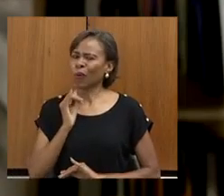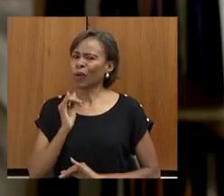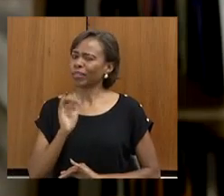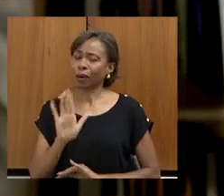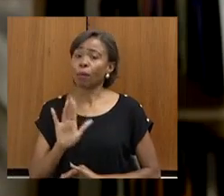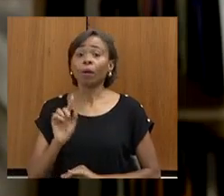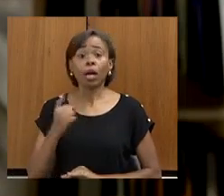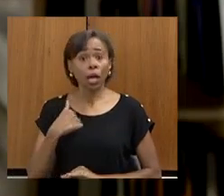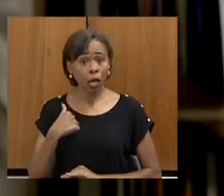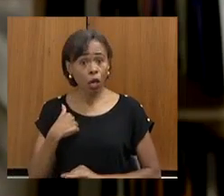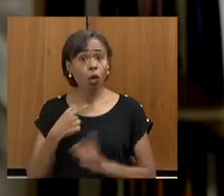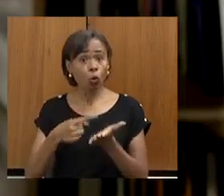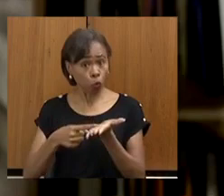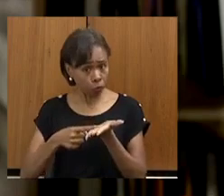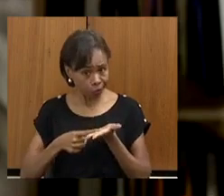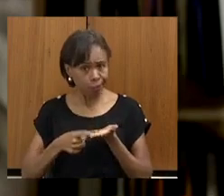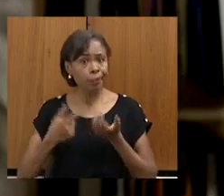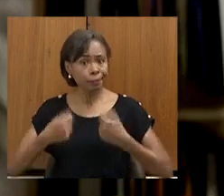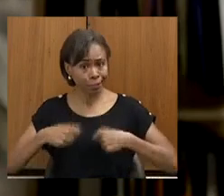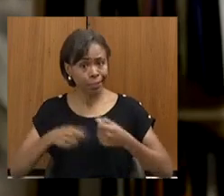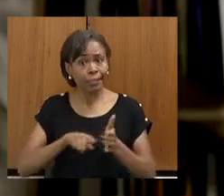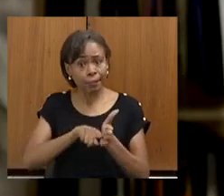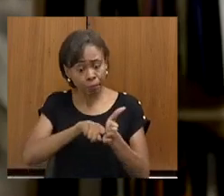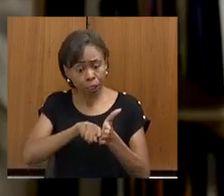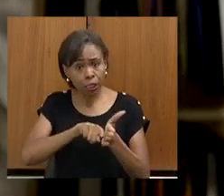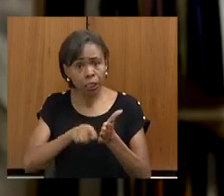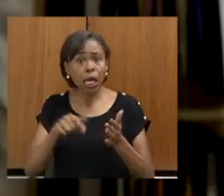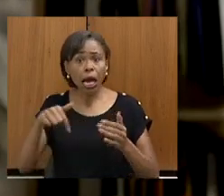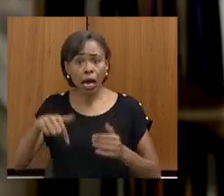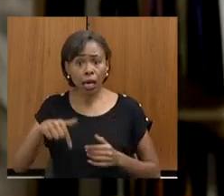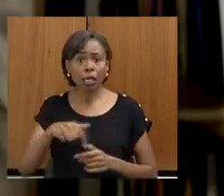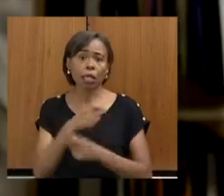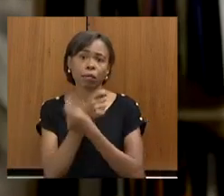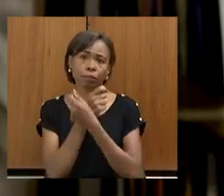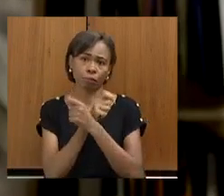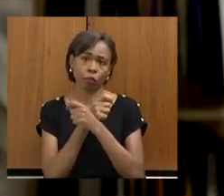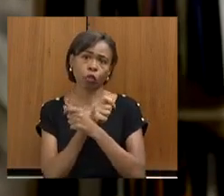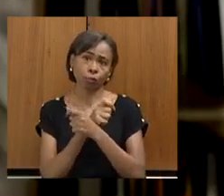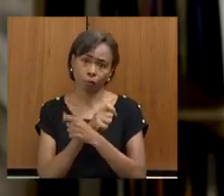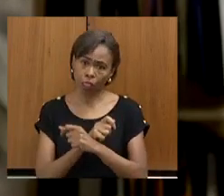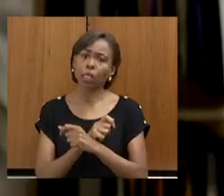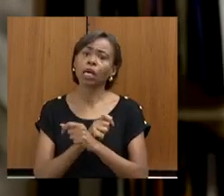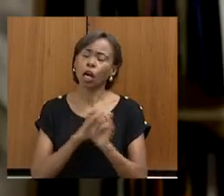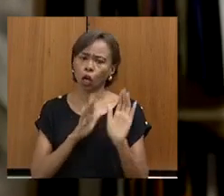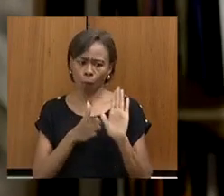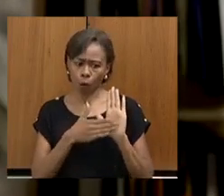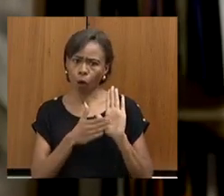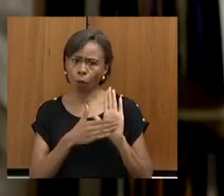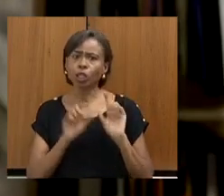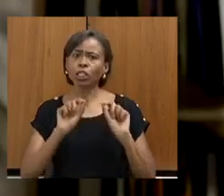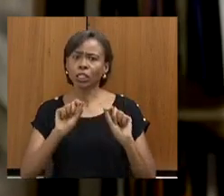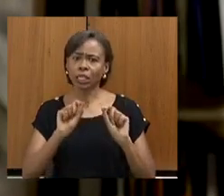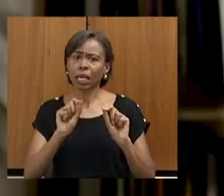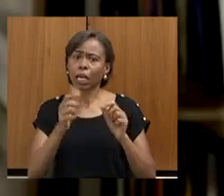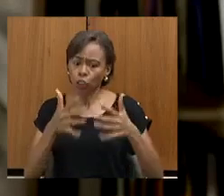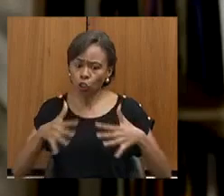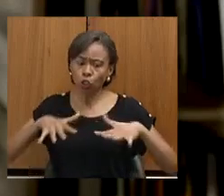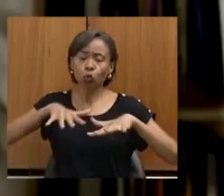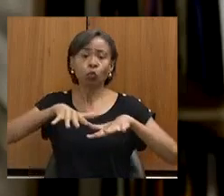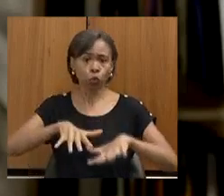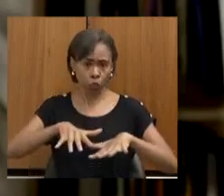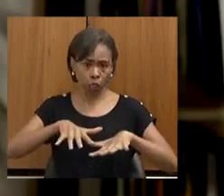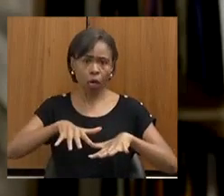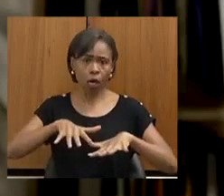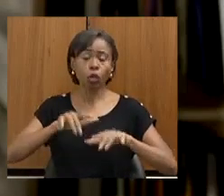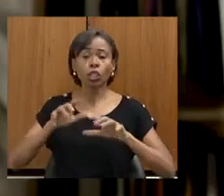convite à pesquisa, é o que a PUC Minas tem feito na sua proposta de inclusão, no grupo